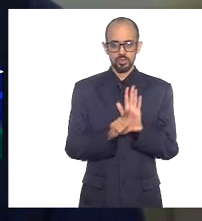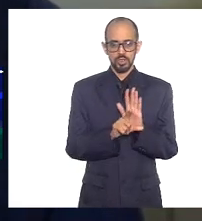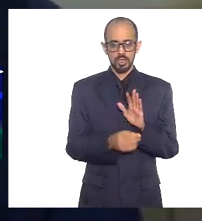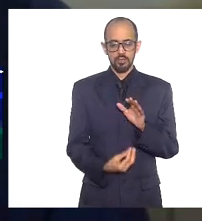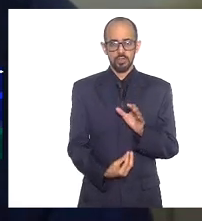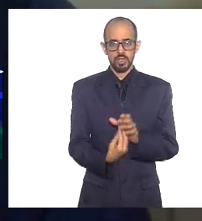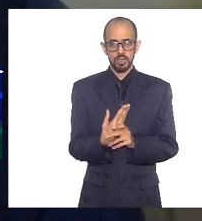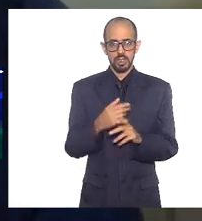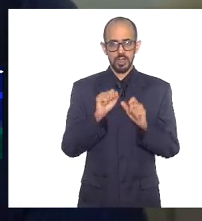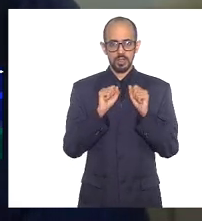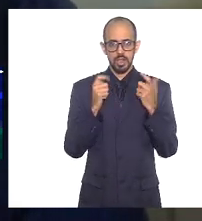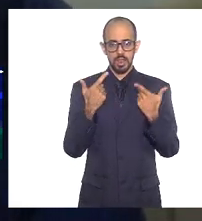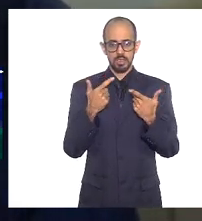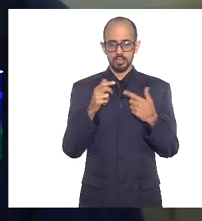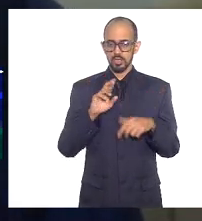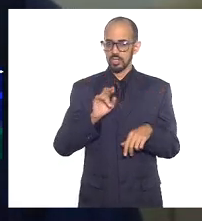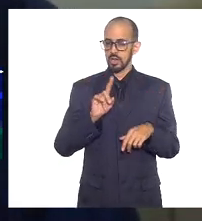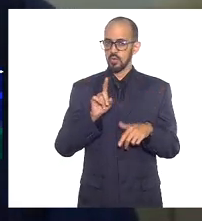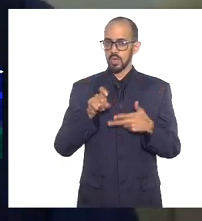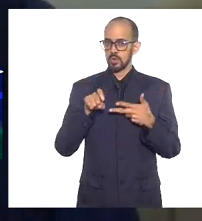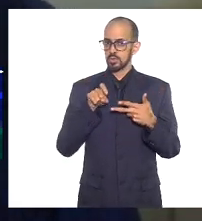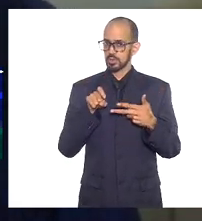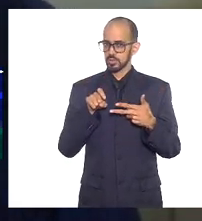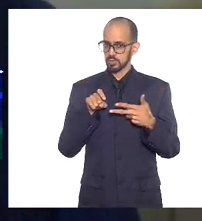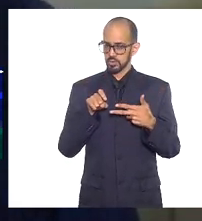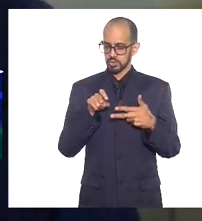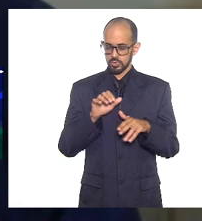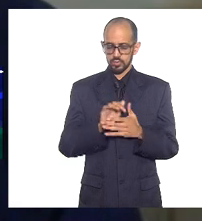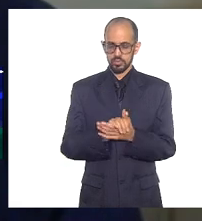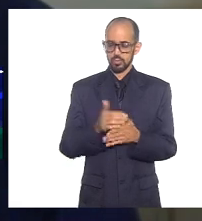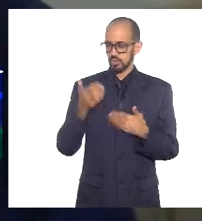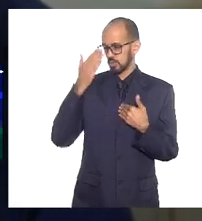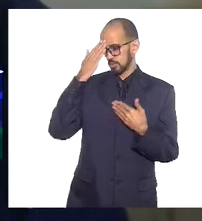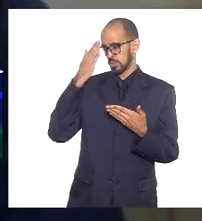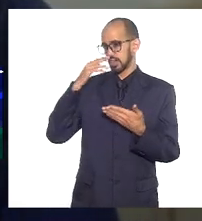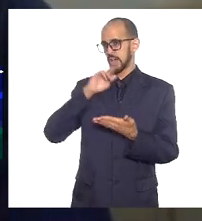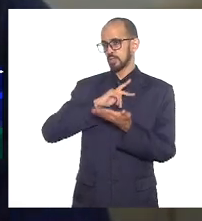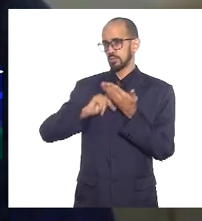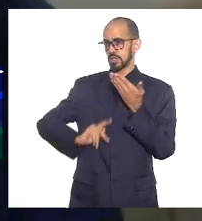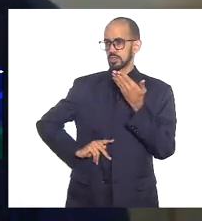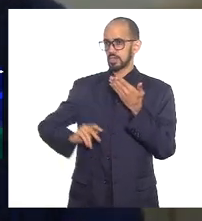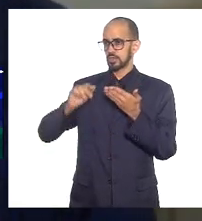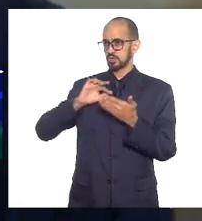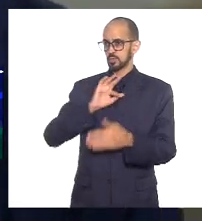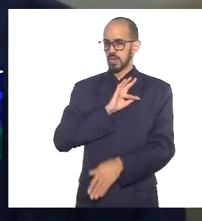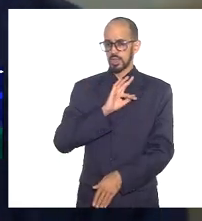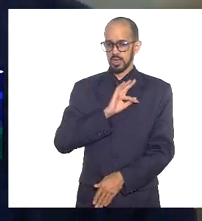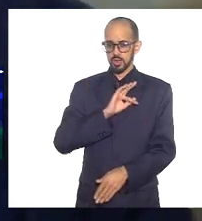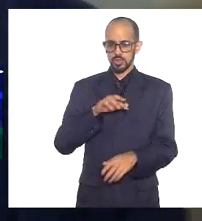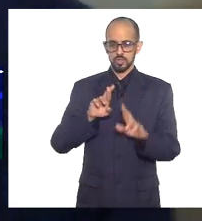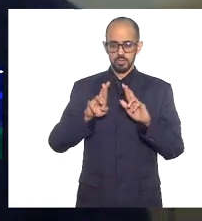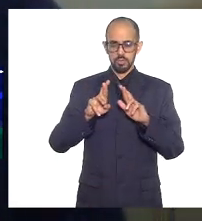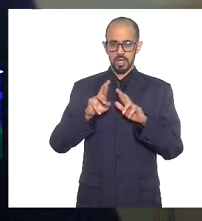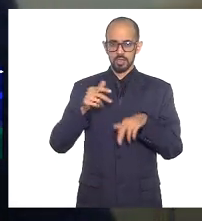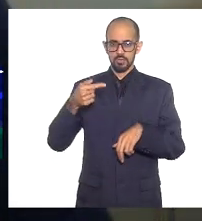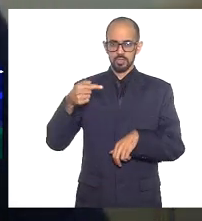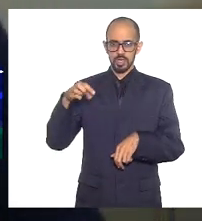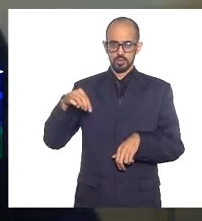casa não nasceu nem no executivo muito obrigado deputada Marta Rocha espero ter ficado meus sete minutos